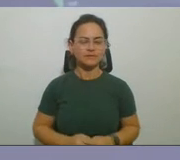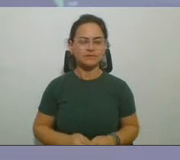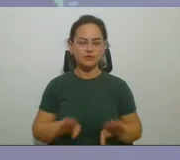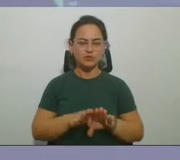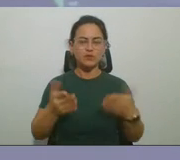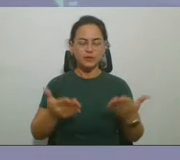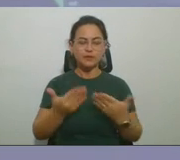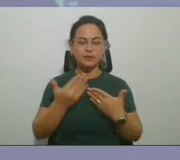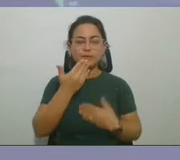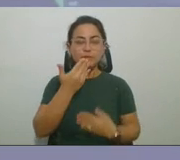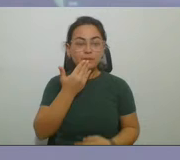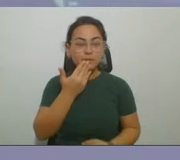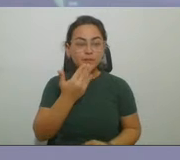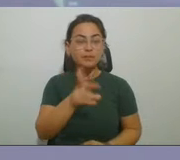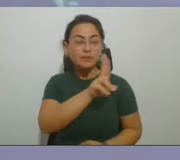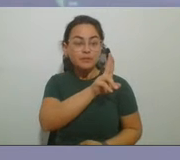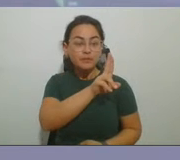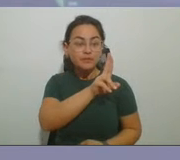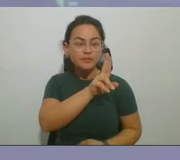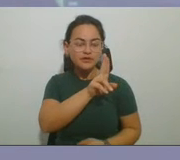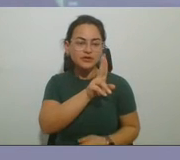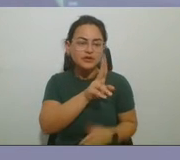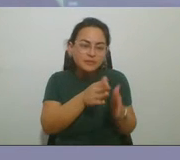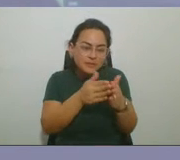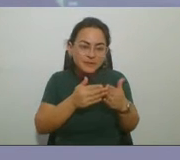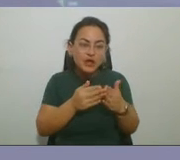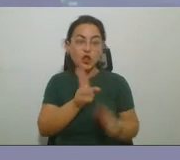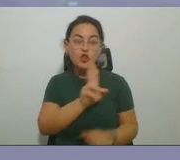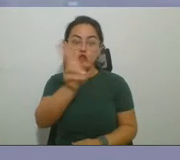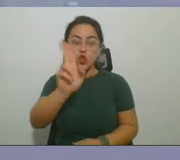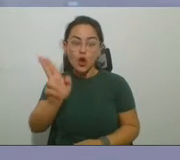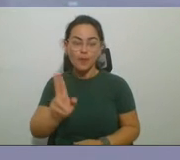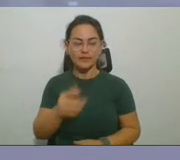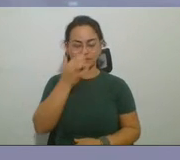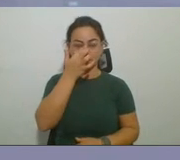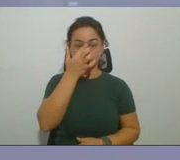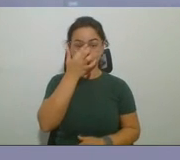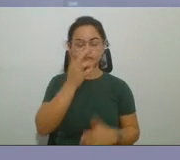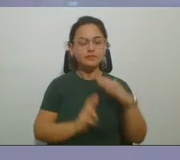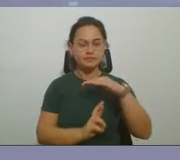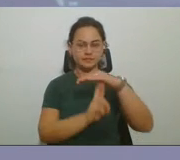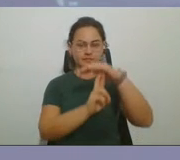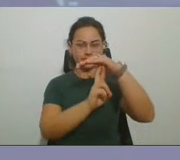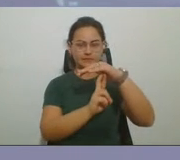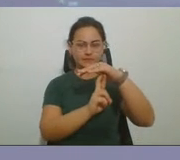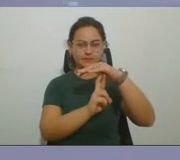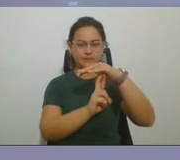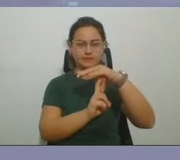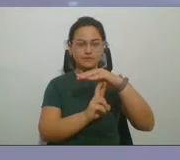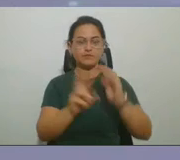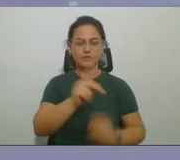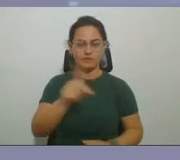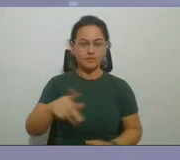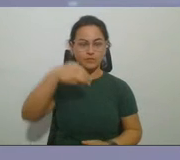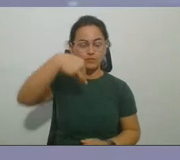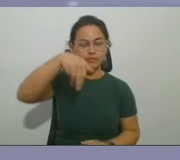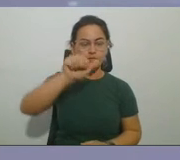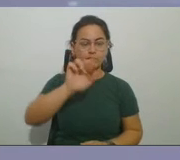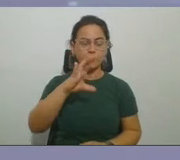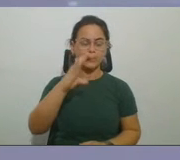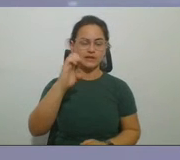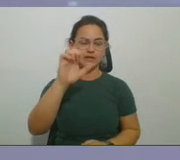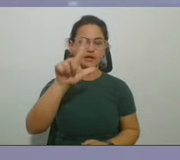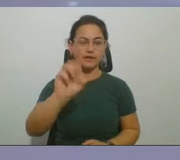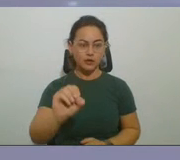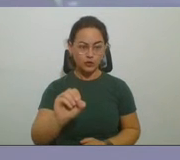para nomeá-los e nomeá-las. A reitoria, na pessoa do professor Marcelo, que